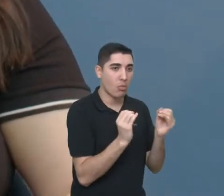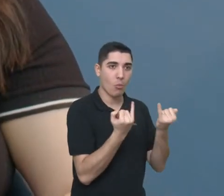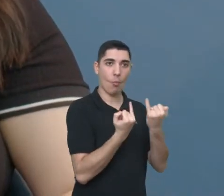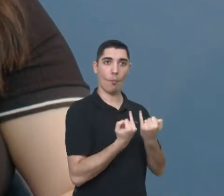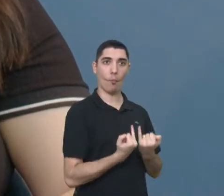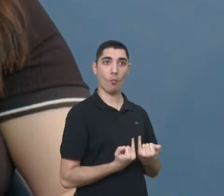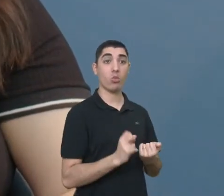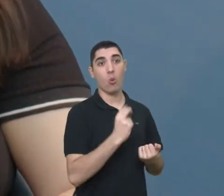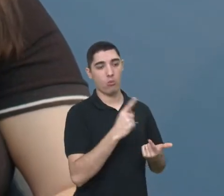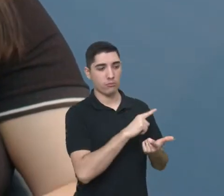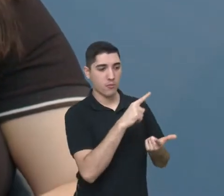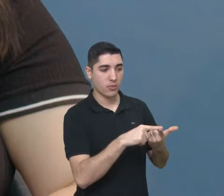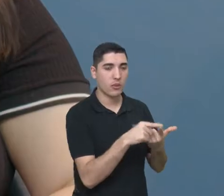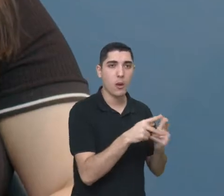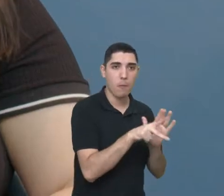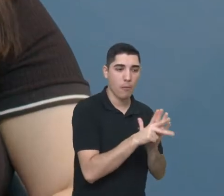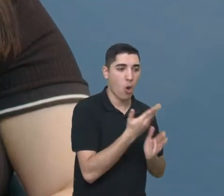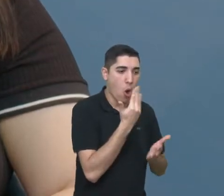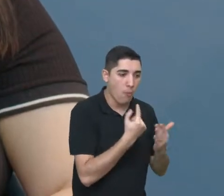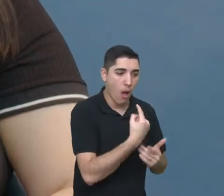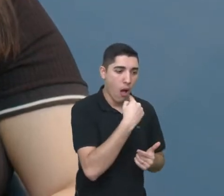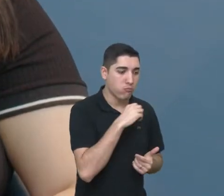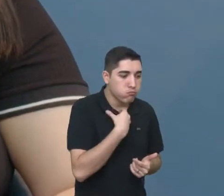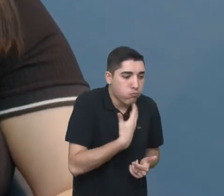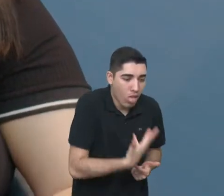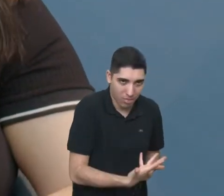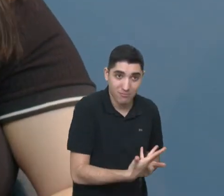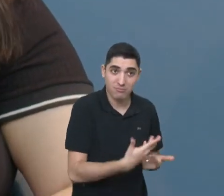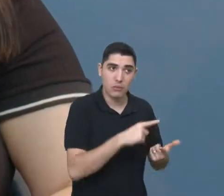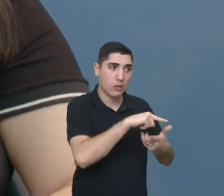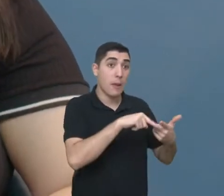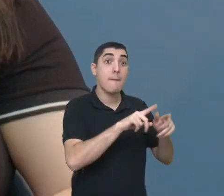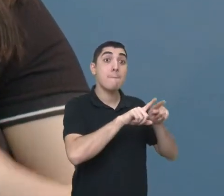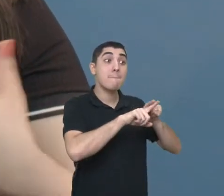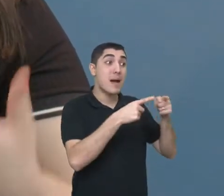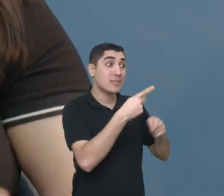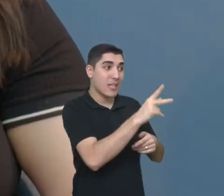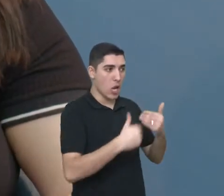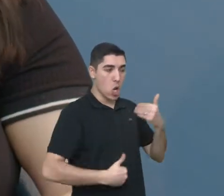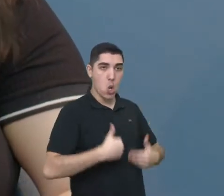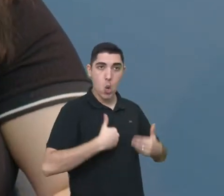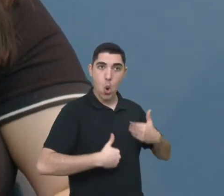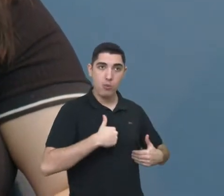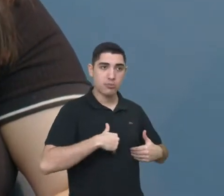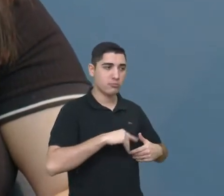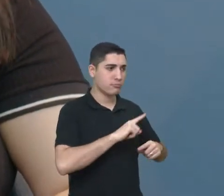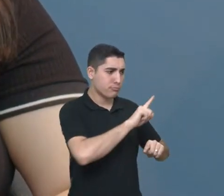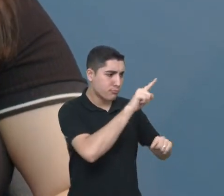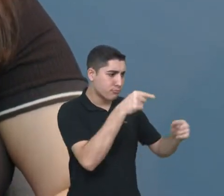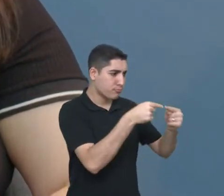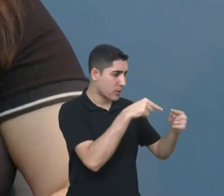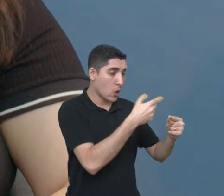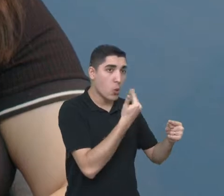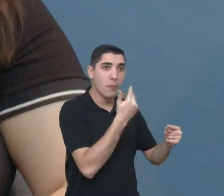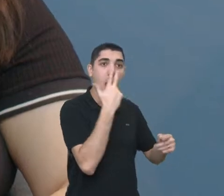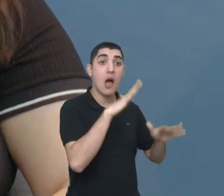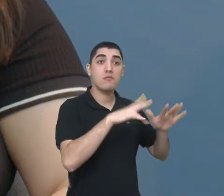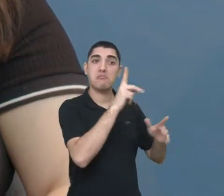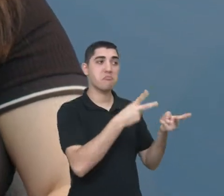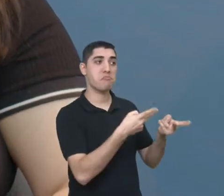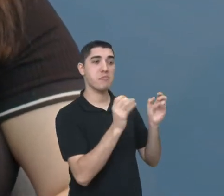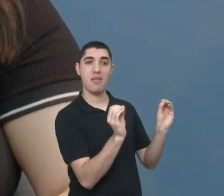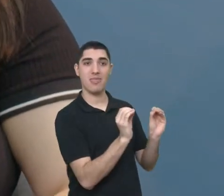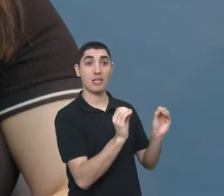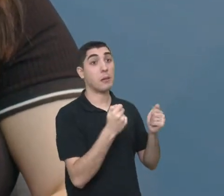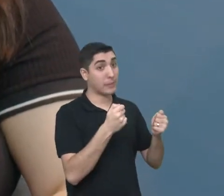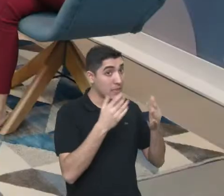já era um transtorno porque ela tinha uma dificuldade muito grande em relação ao próprio corpo e na relação com a comida. Então a gente precisa ficar atento a